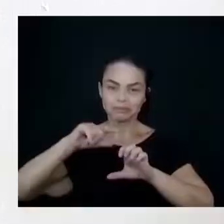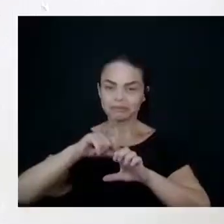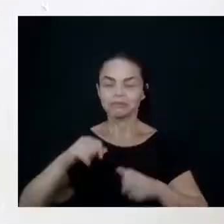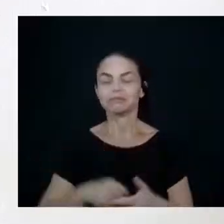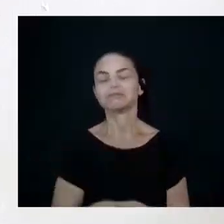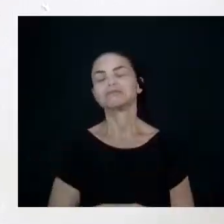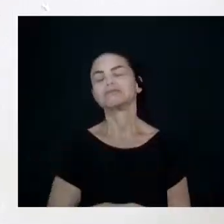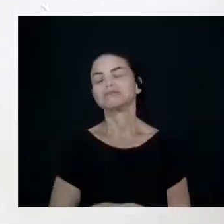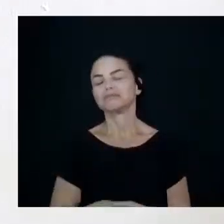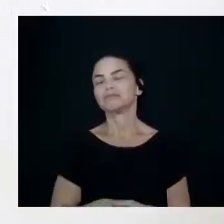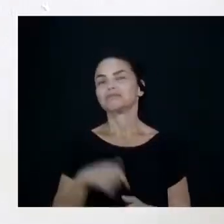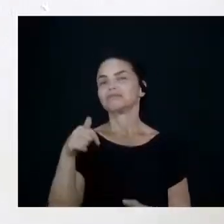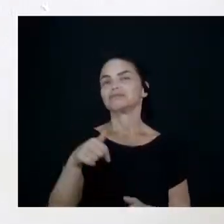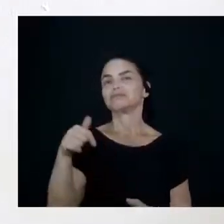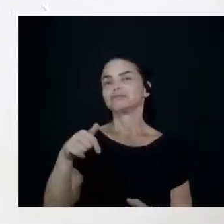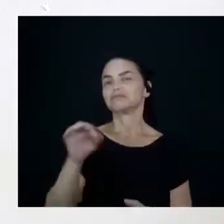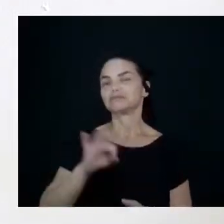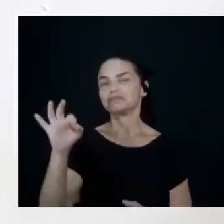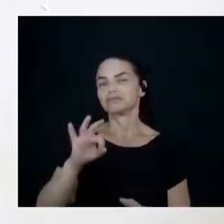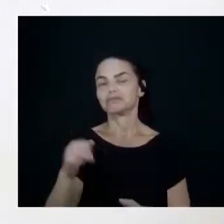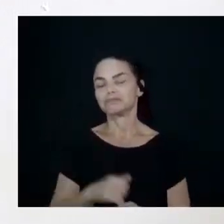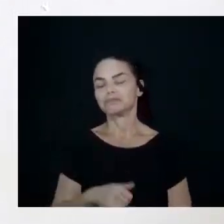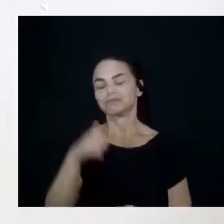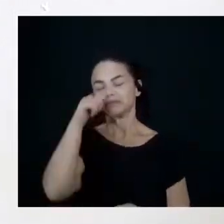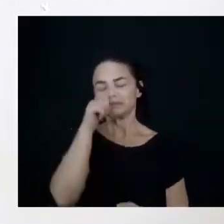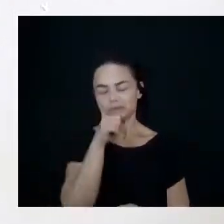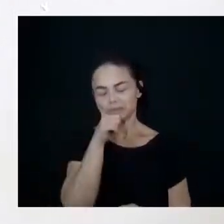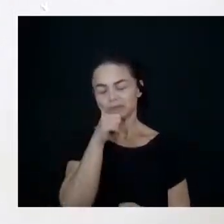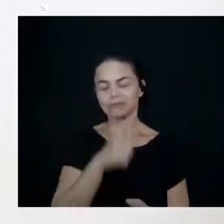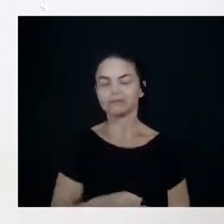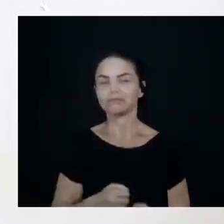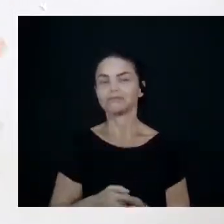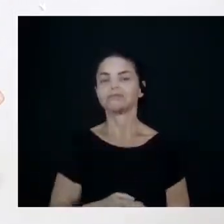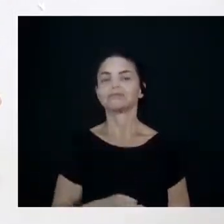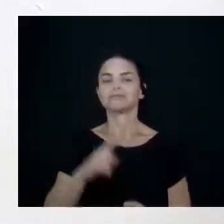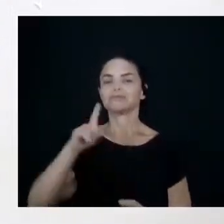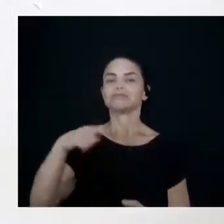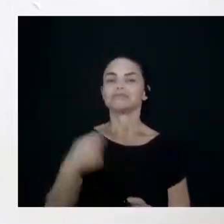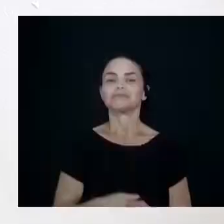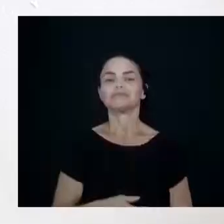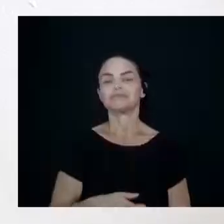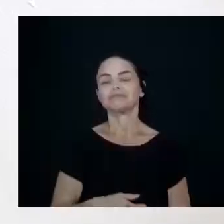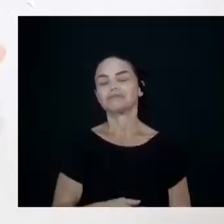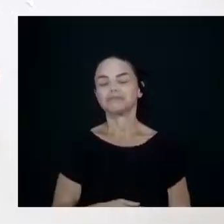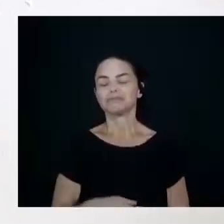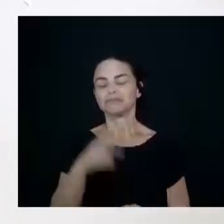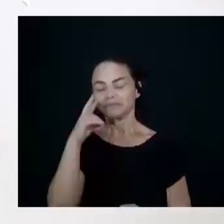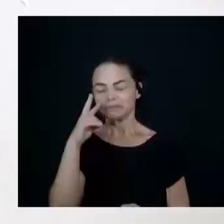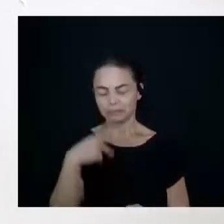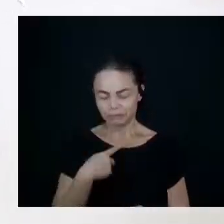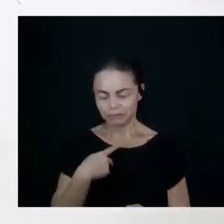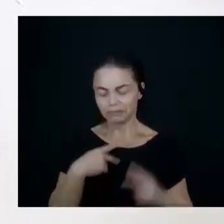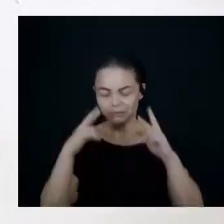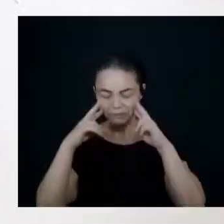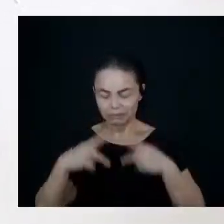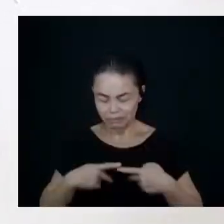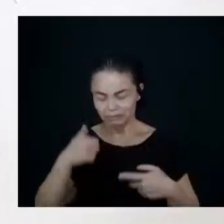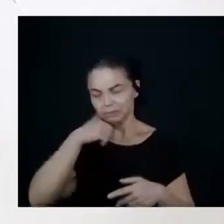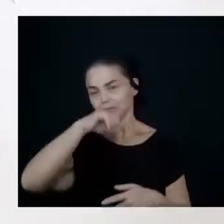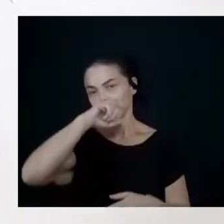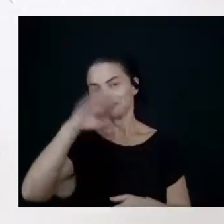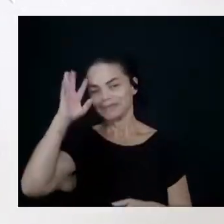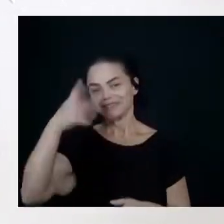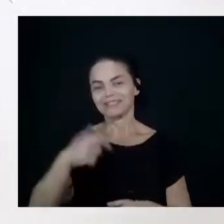empreendedorismo, 77% são mulheres que após serem mães, se verem como mãe,